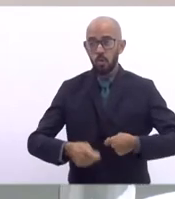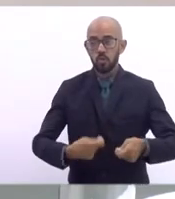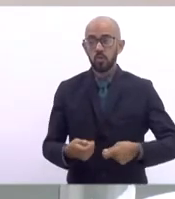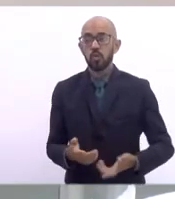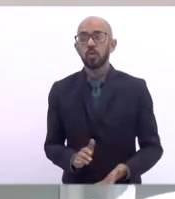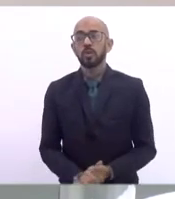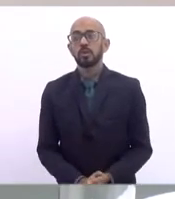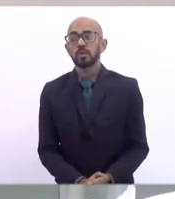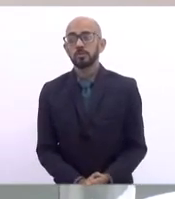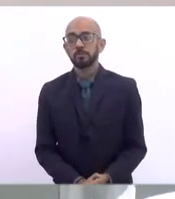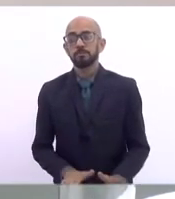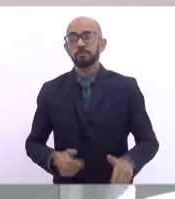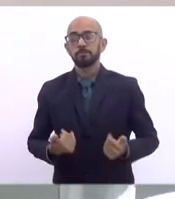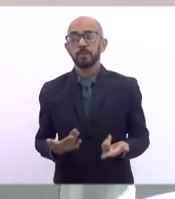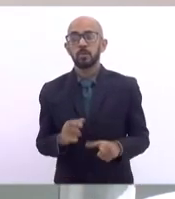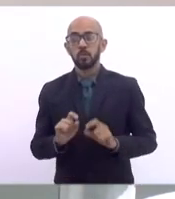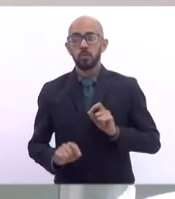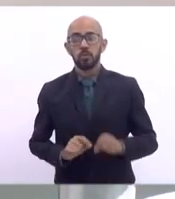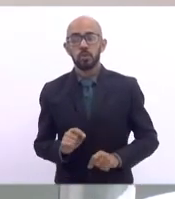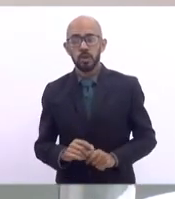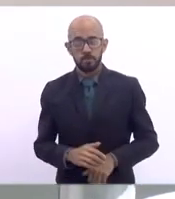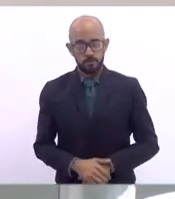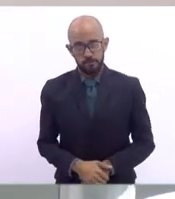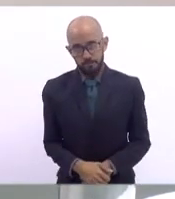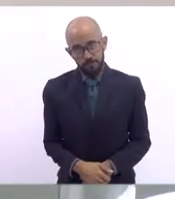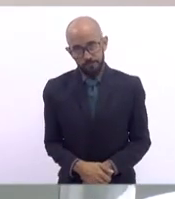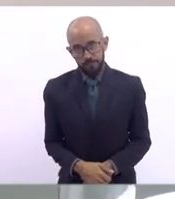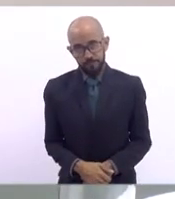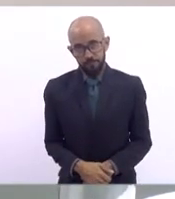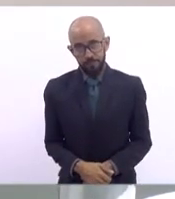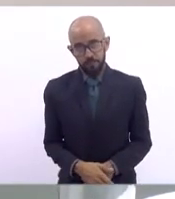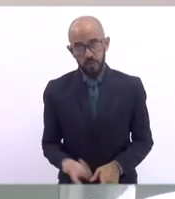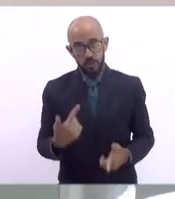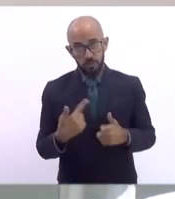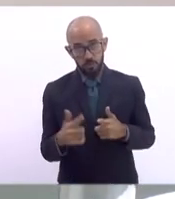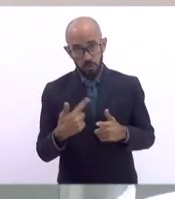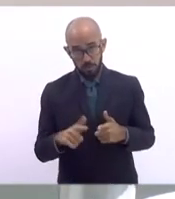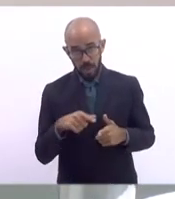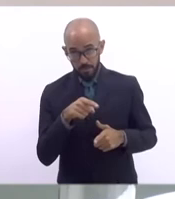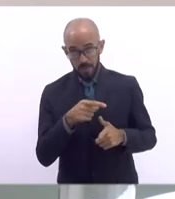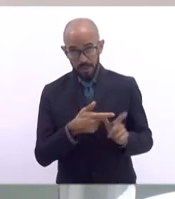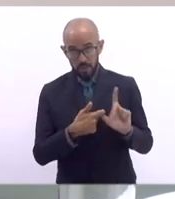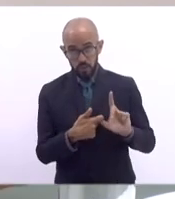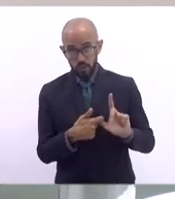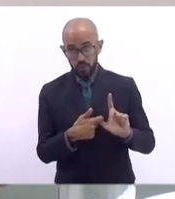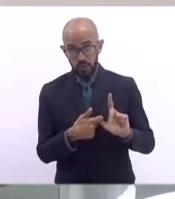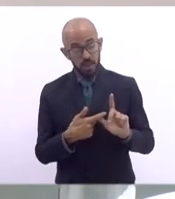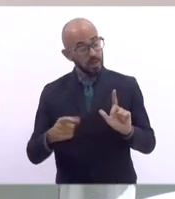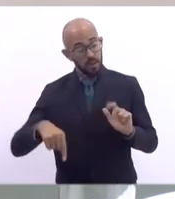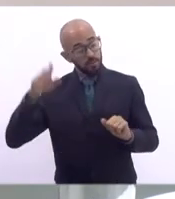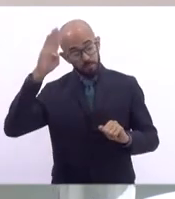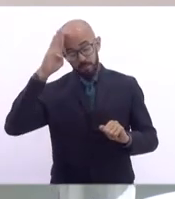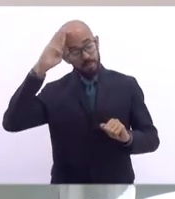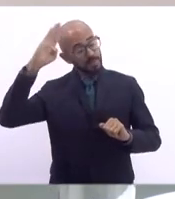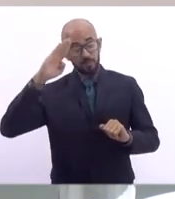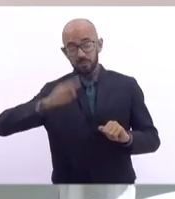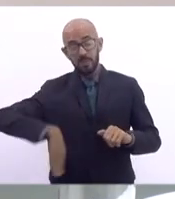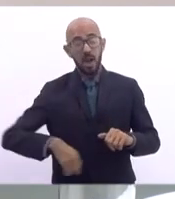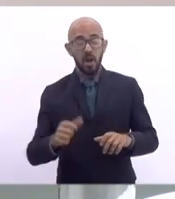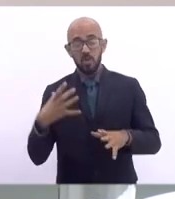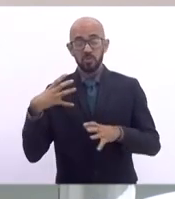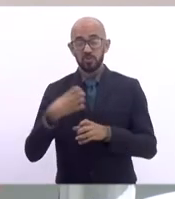vezes dele resta então é essa essa questão da dívida é a questão central do regime